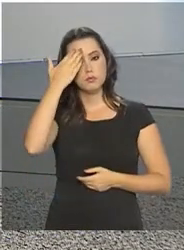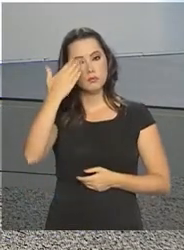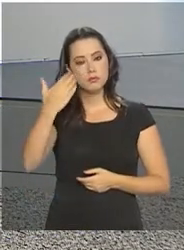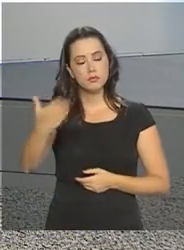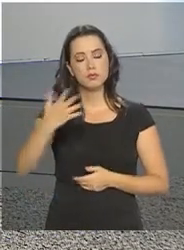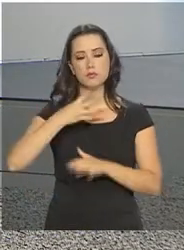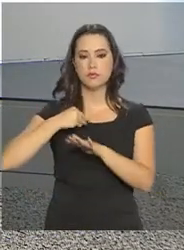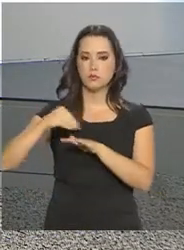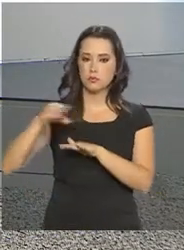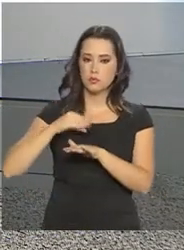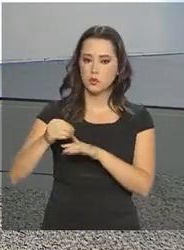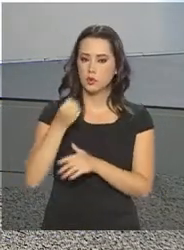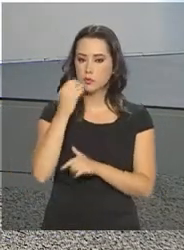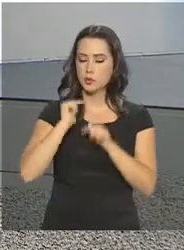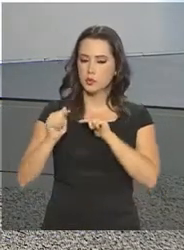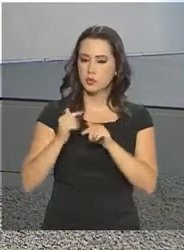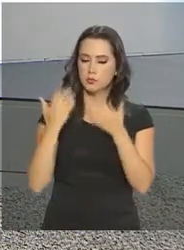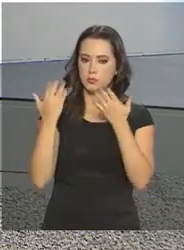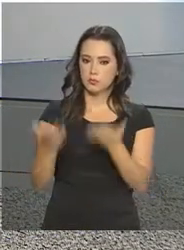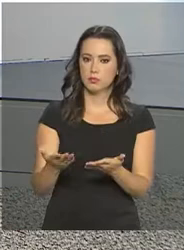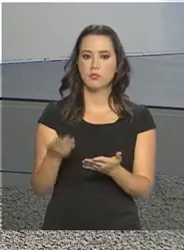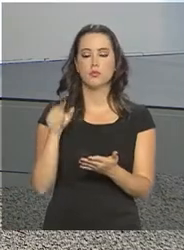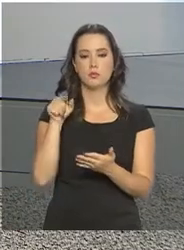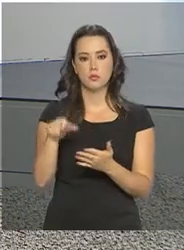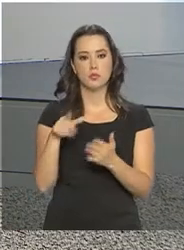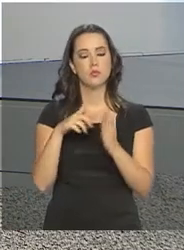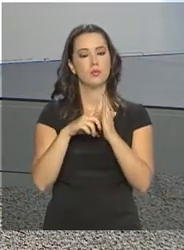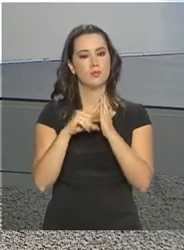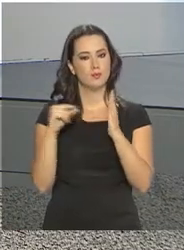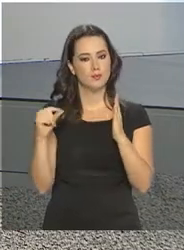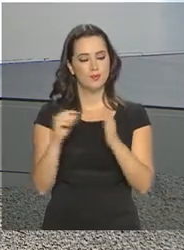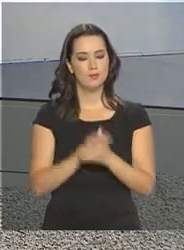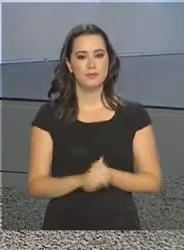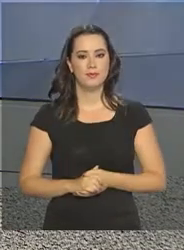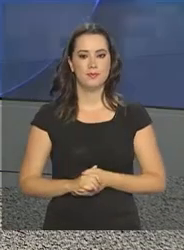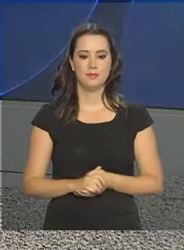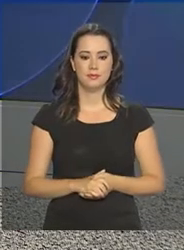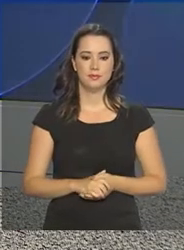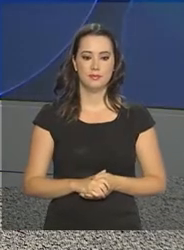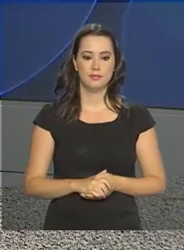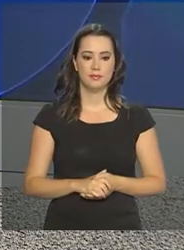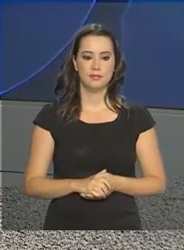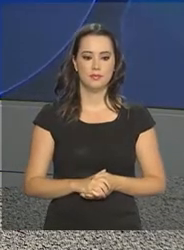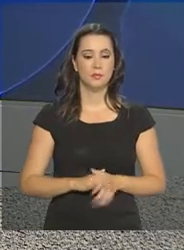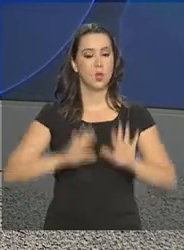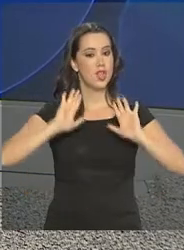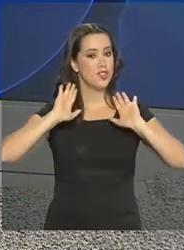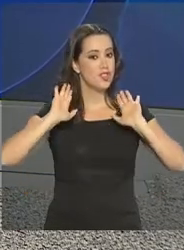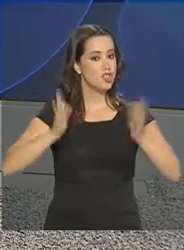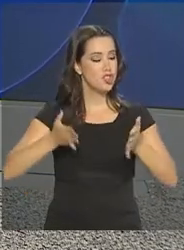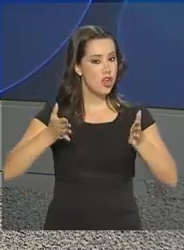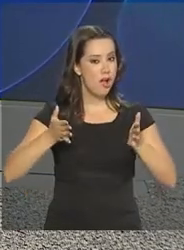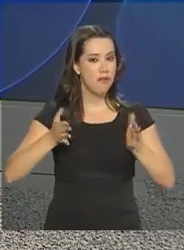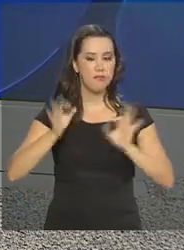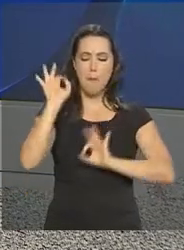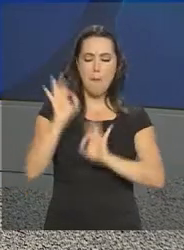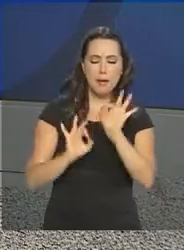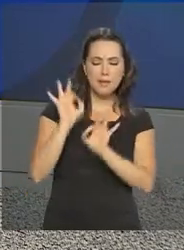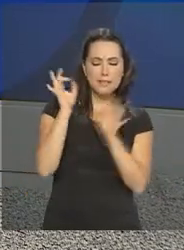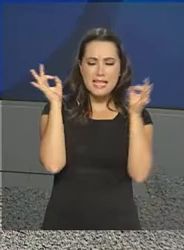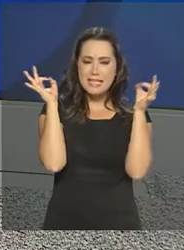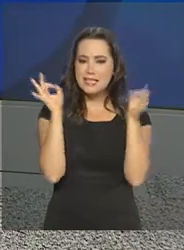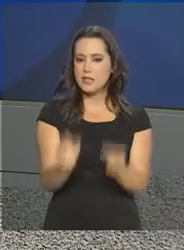gabriela pelas informações um bom trabalho pra você aí no palácio do planalto e já está pronto o espaço onde vai